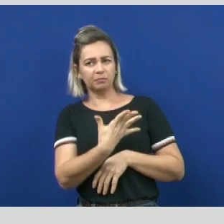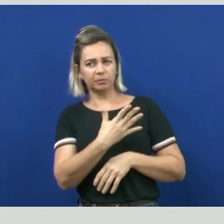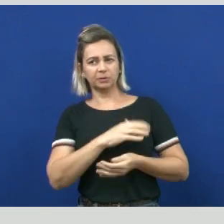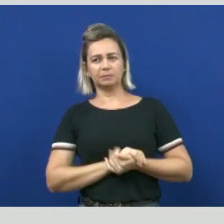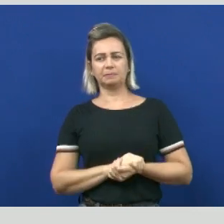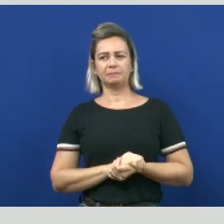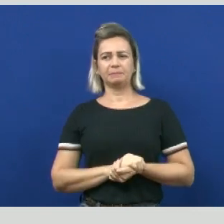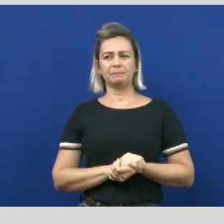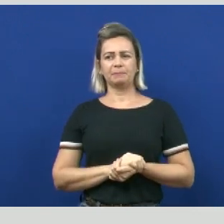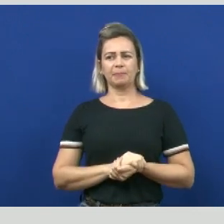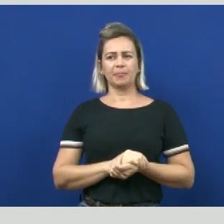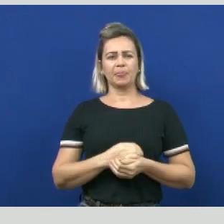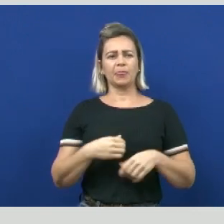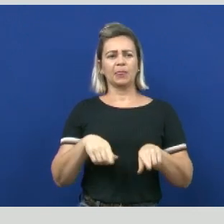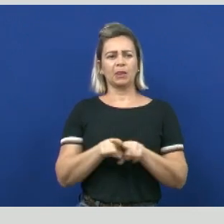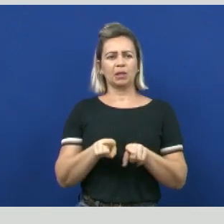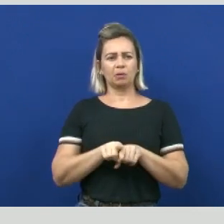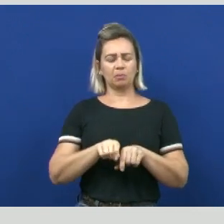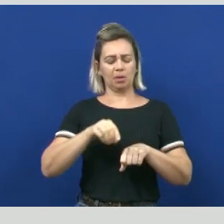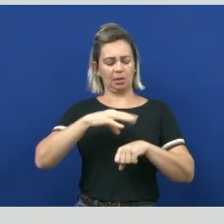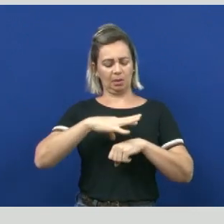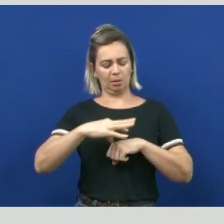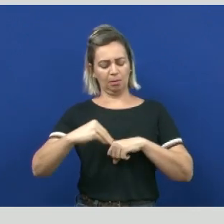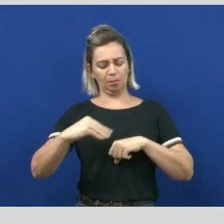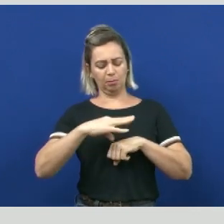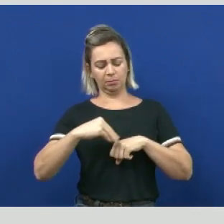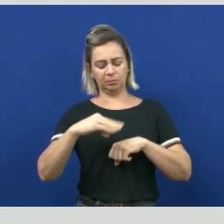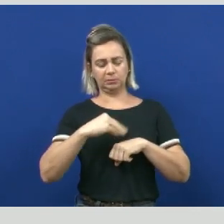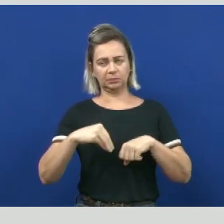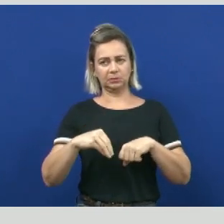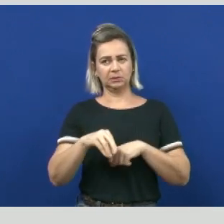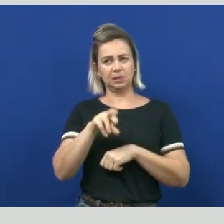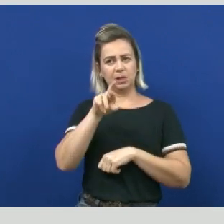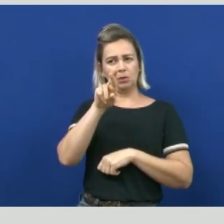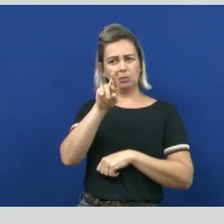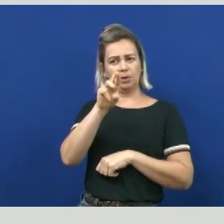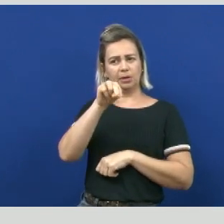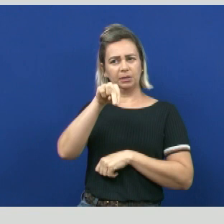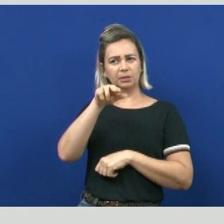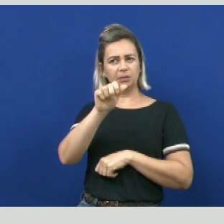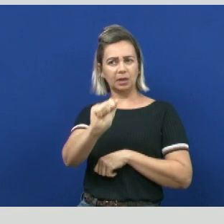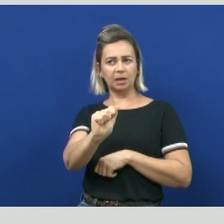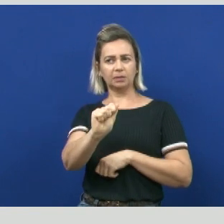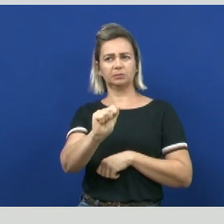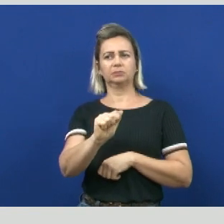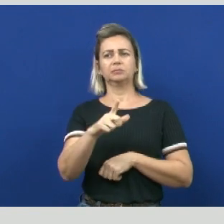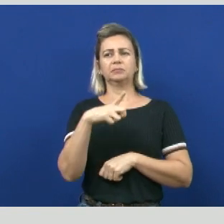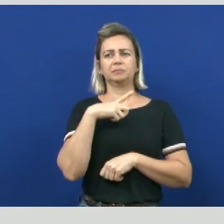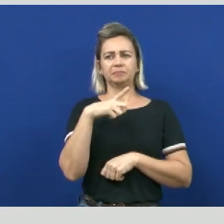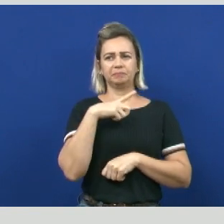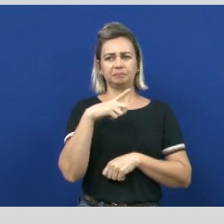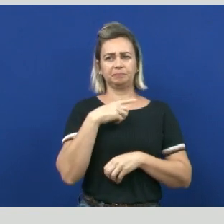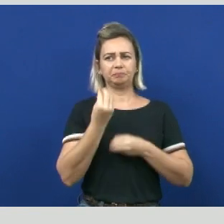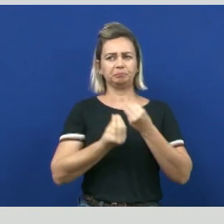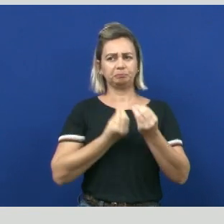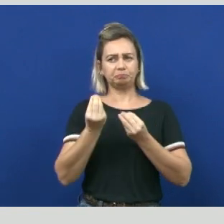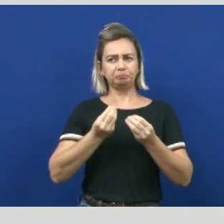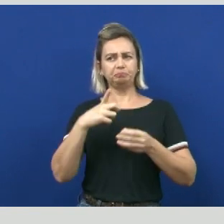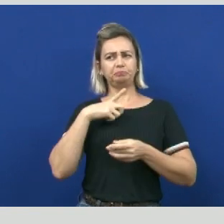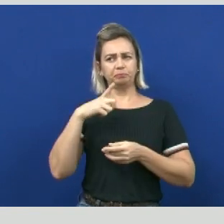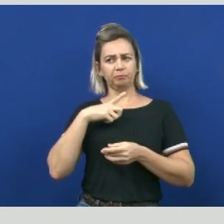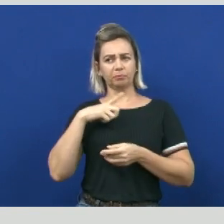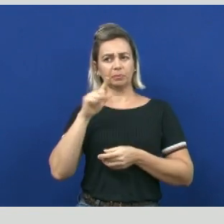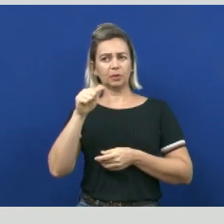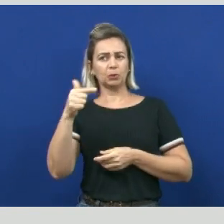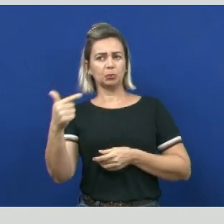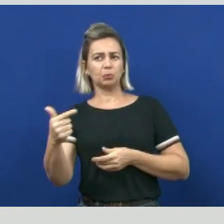gente tem a questão do DNA e RNA, relacionado com a questão da hereditariedade, que comanda